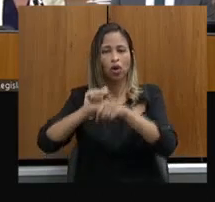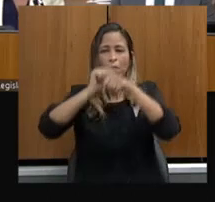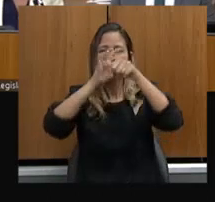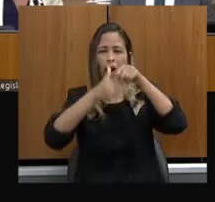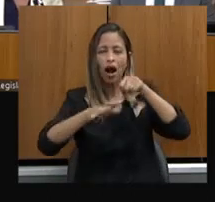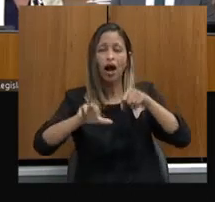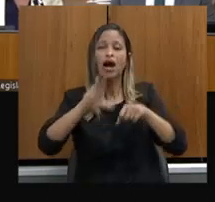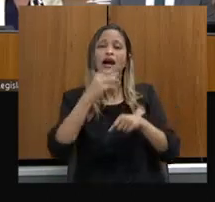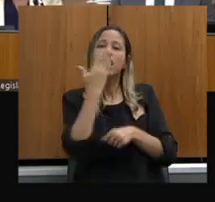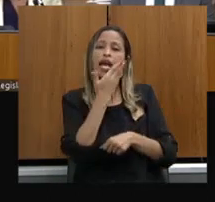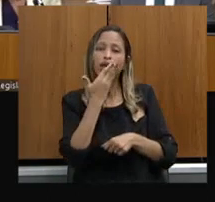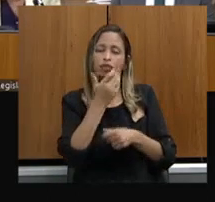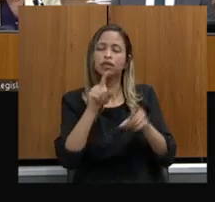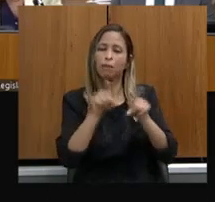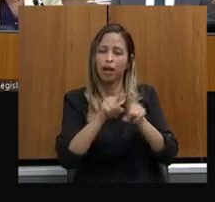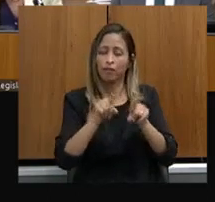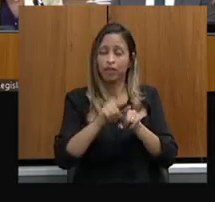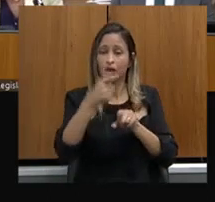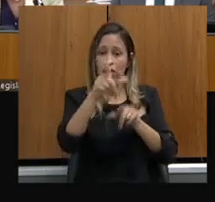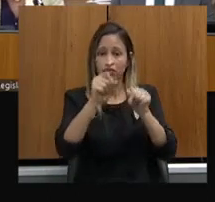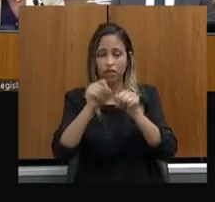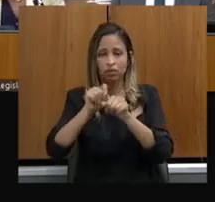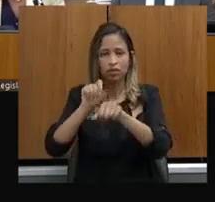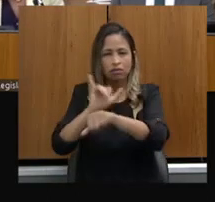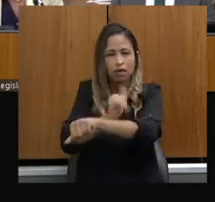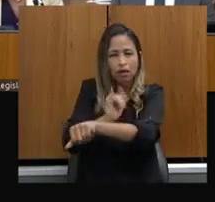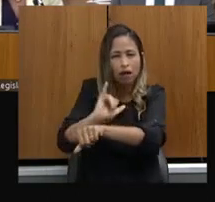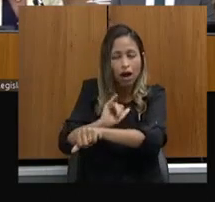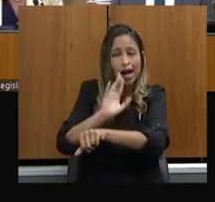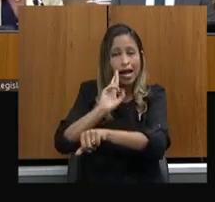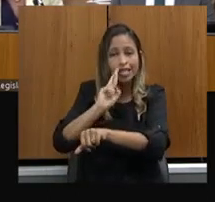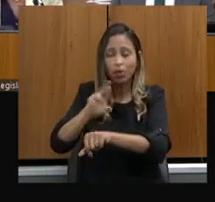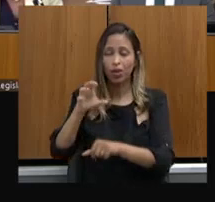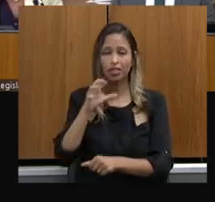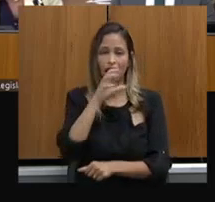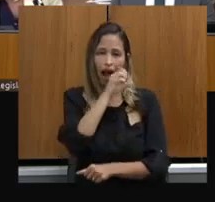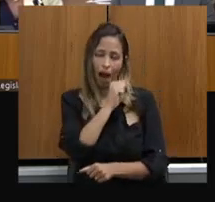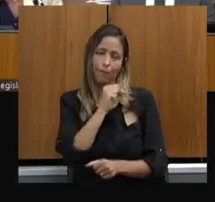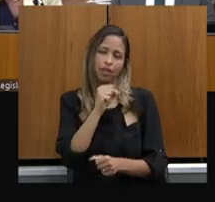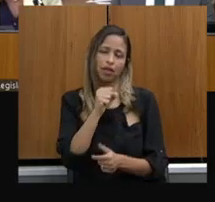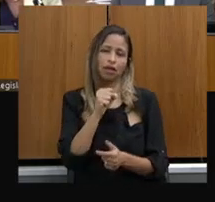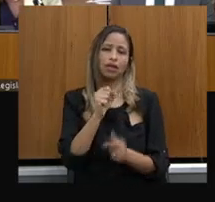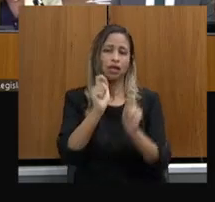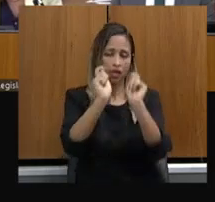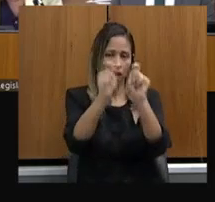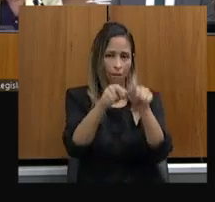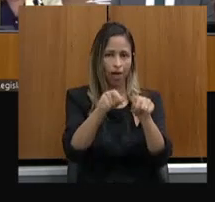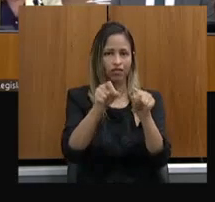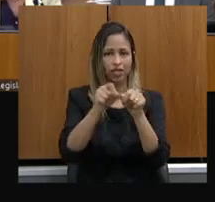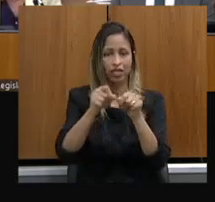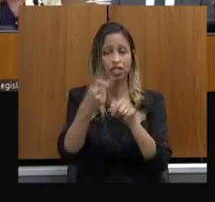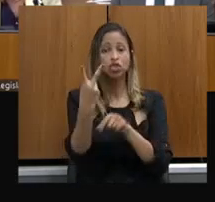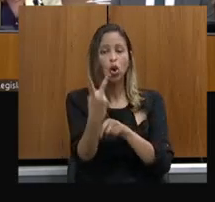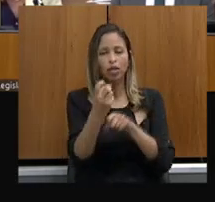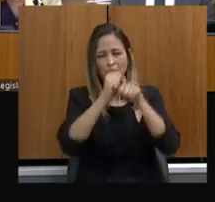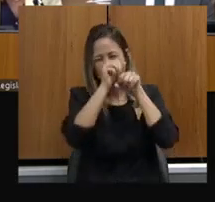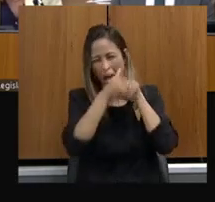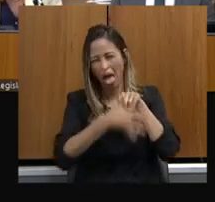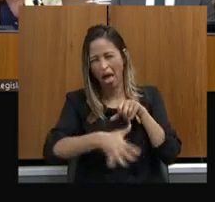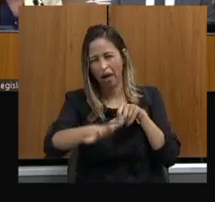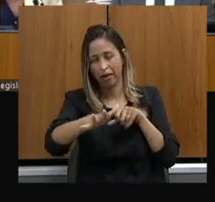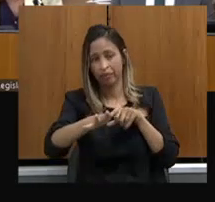e do Rio Doce e nós temos feito as articulações para ter uma resposta rápida e efetiva para esses dois desastres